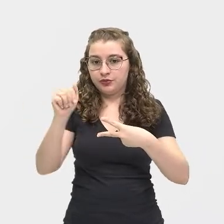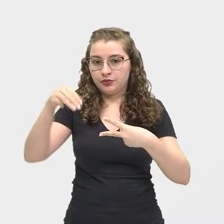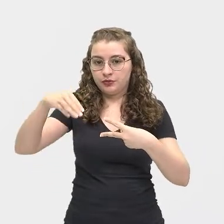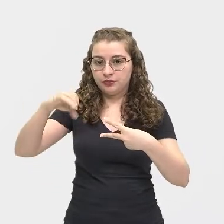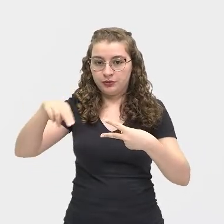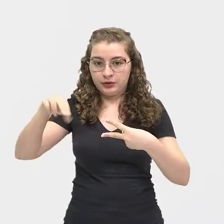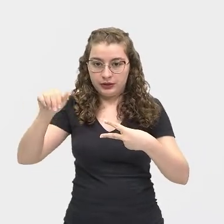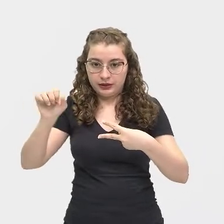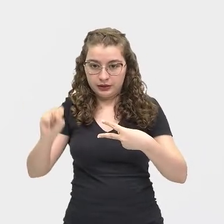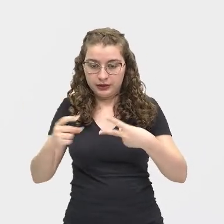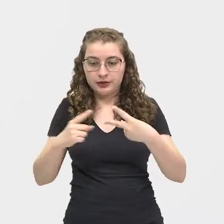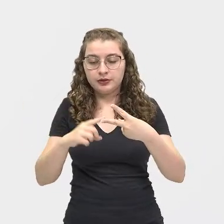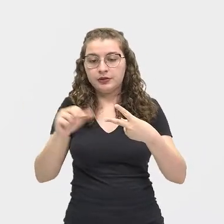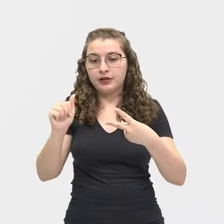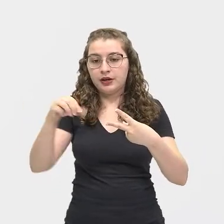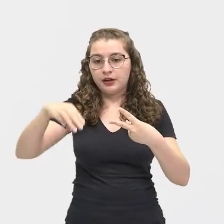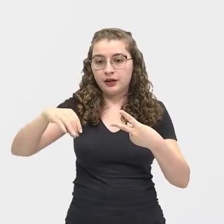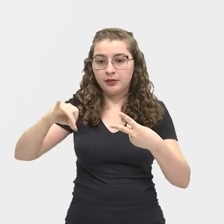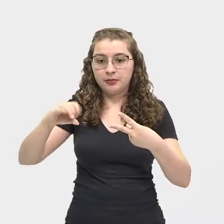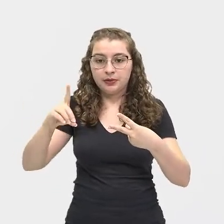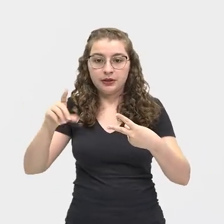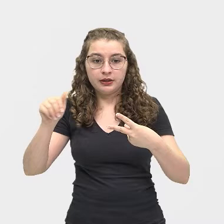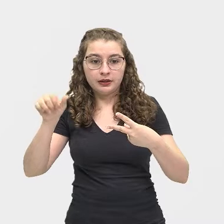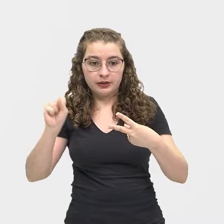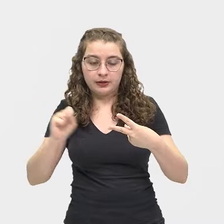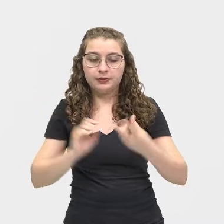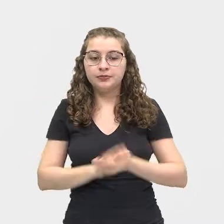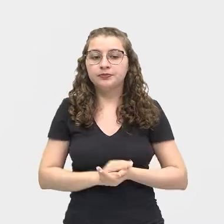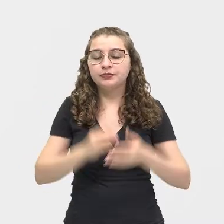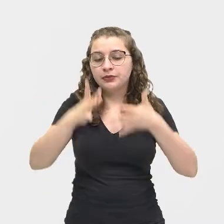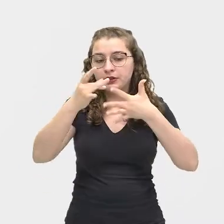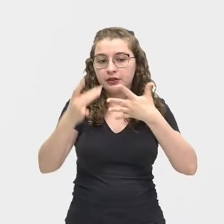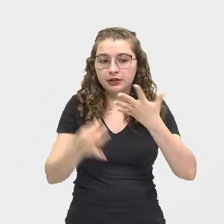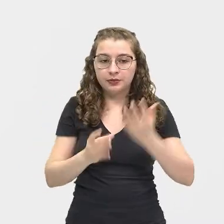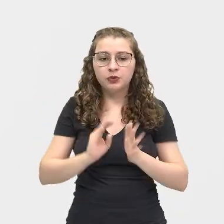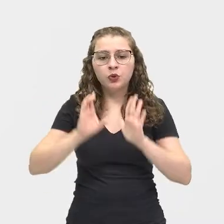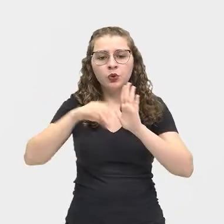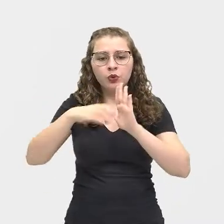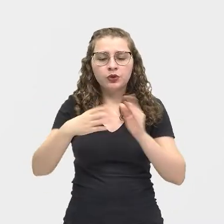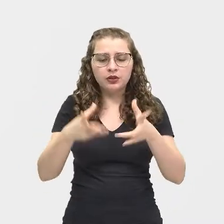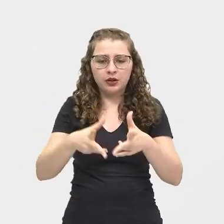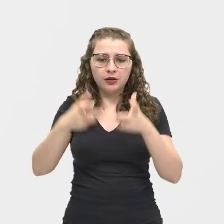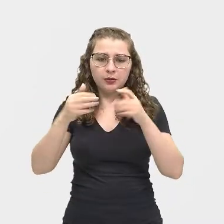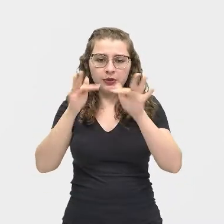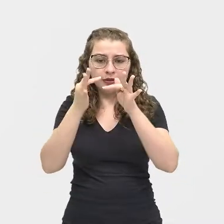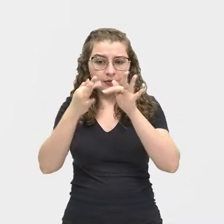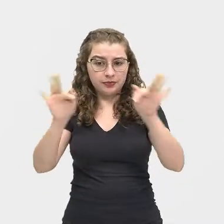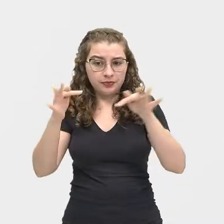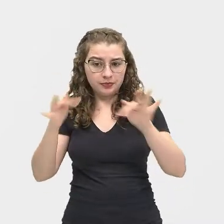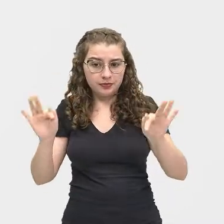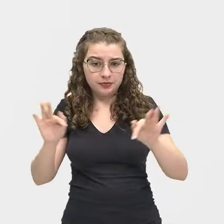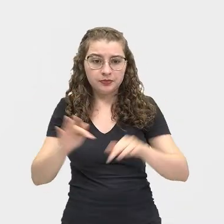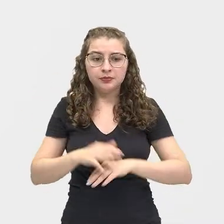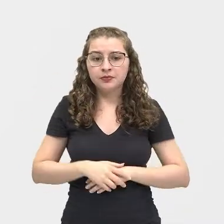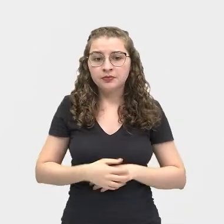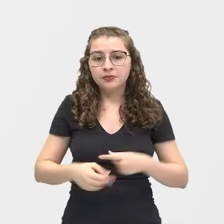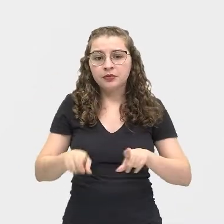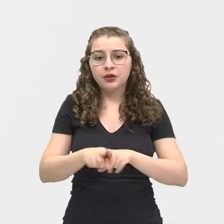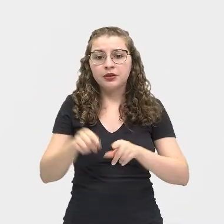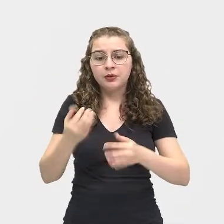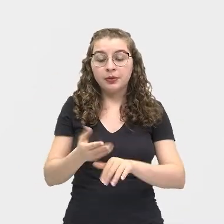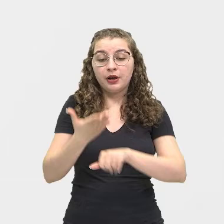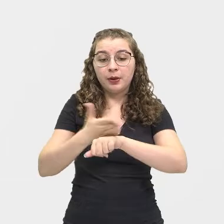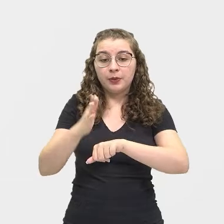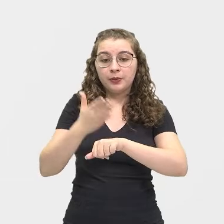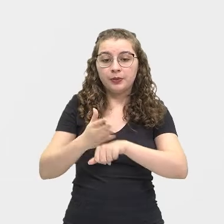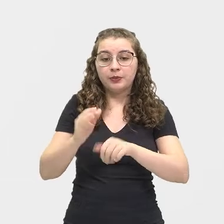e amidas. O detalhamento é conceito, reconhecer as funções aminas e amidas e aplicação